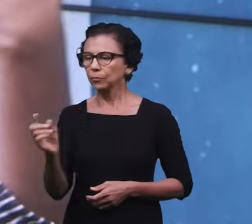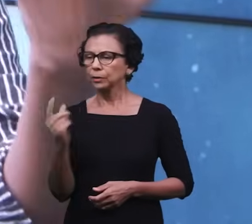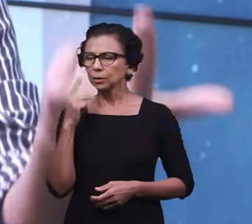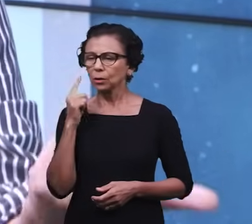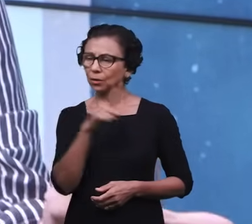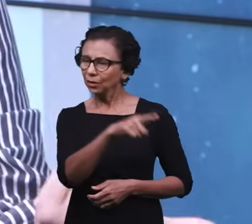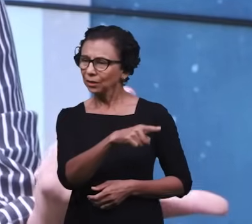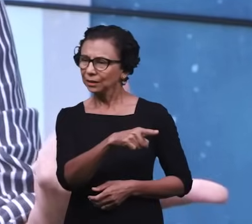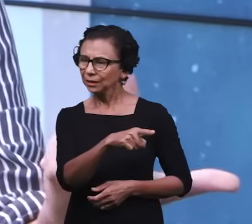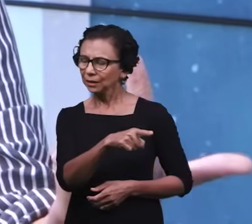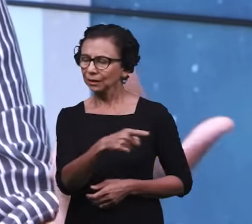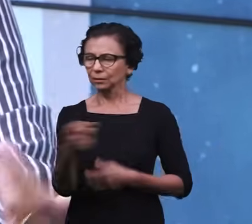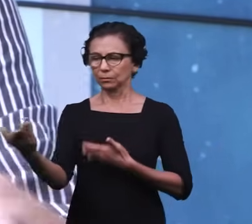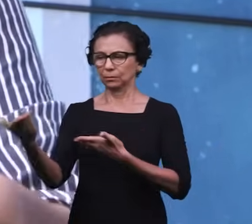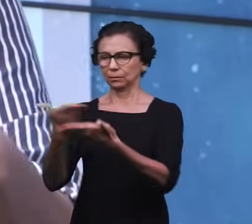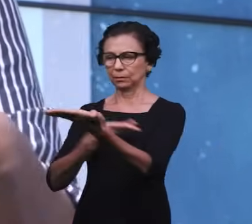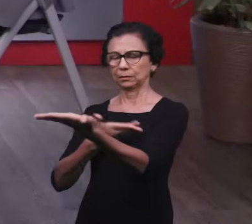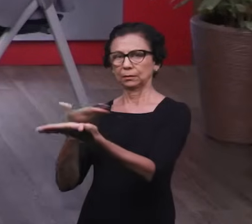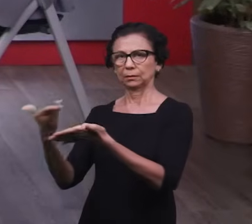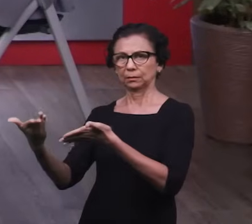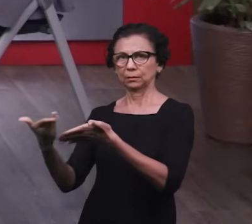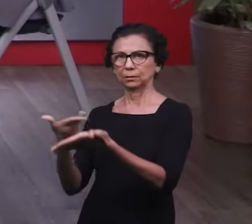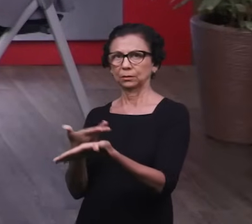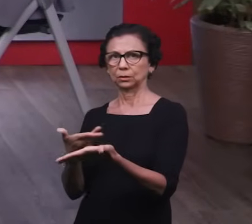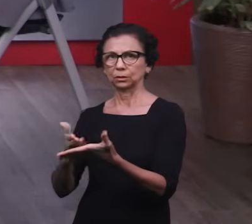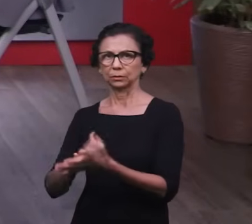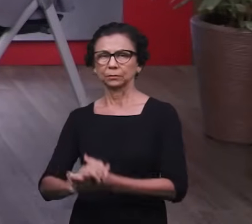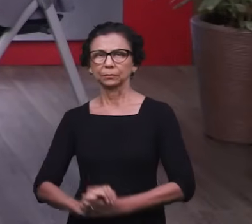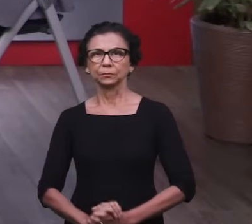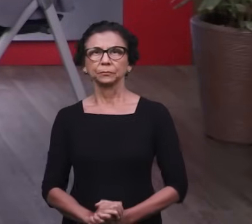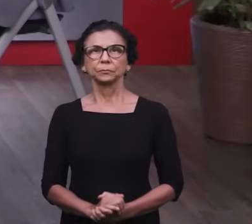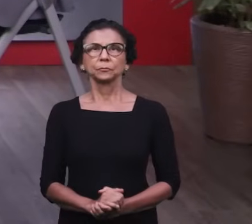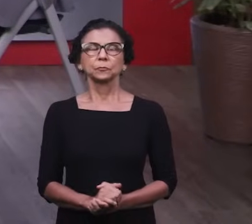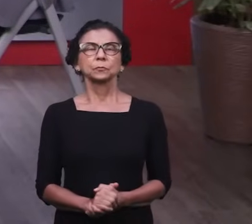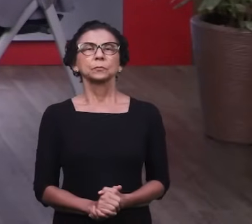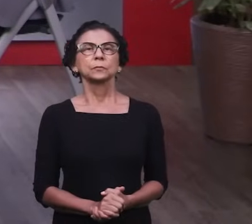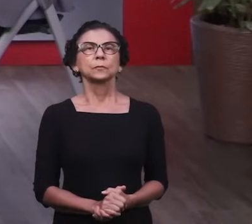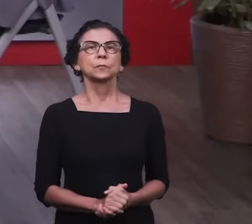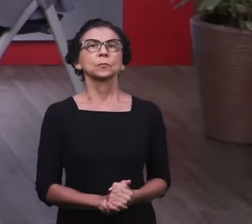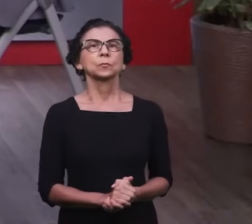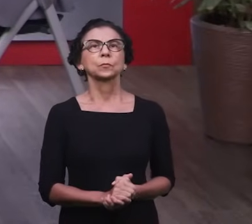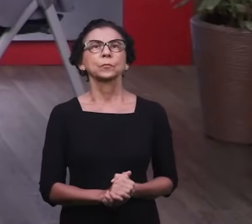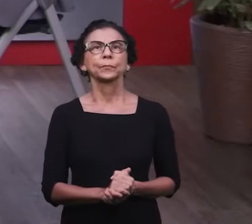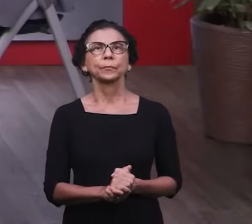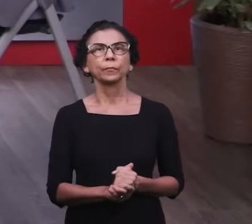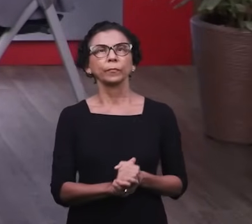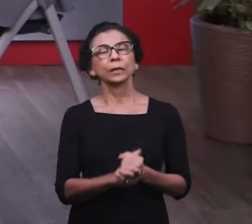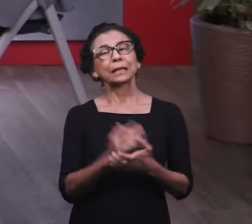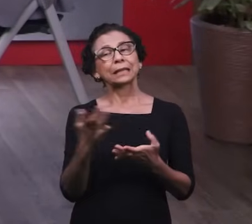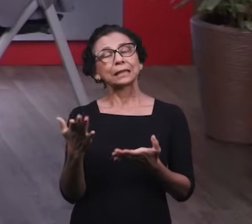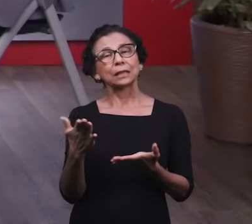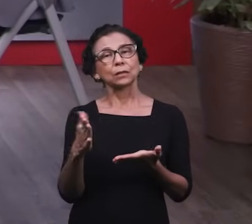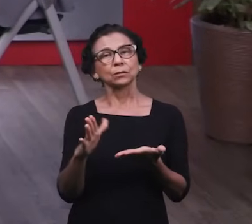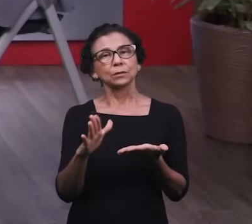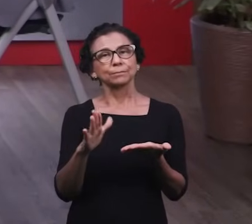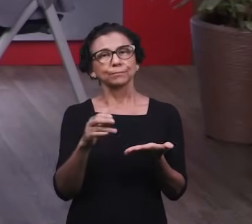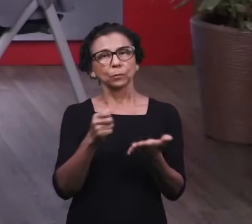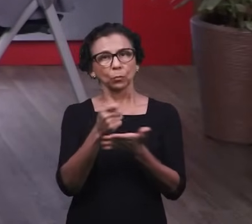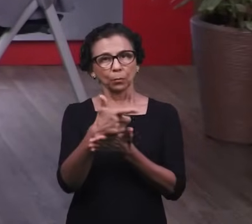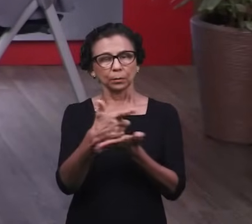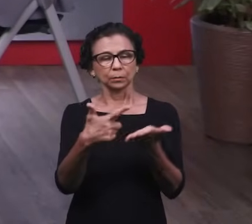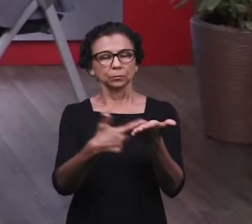estou interagindo com você. Então, através desse questionário, ficou muito claro para a gente, até mesmo